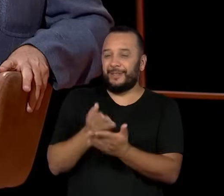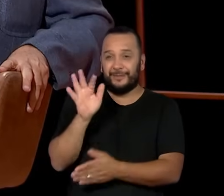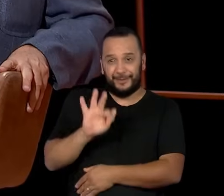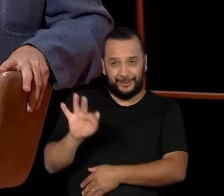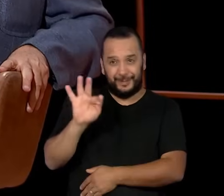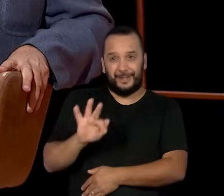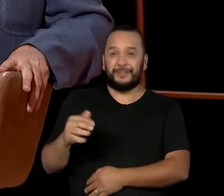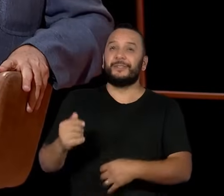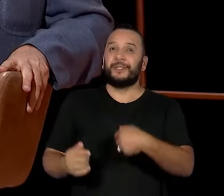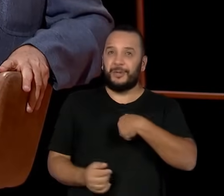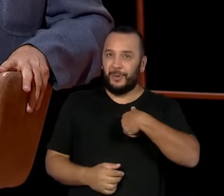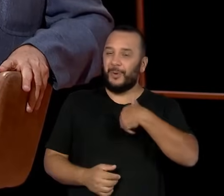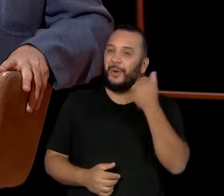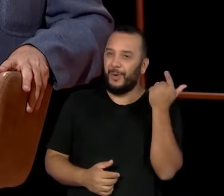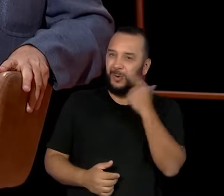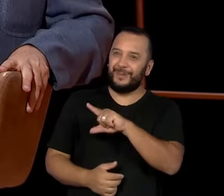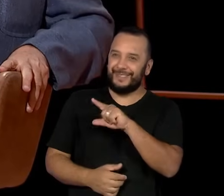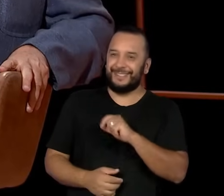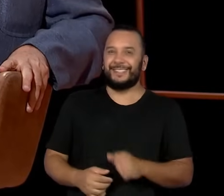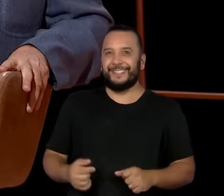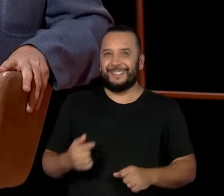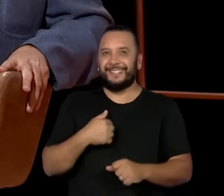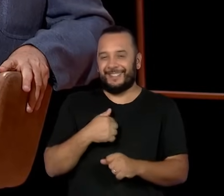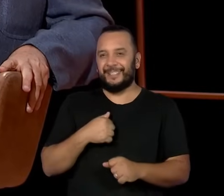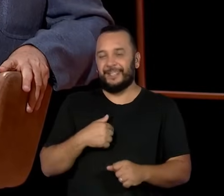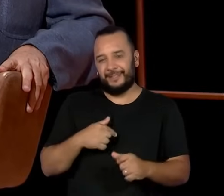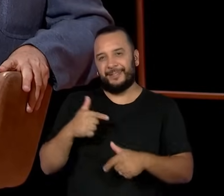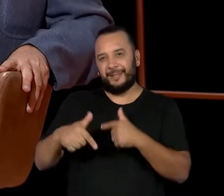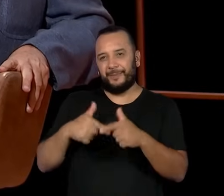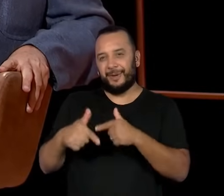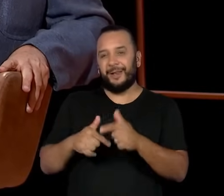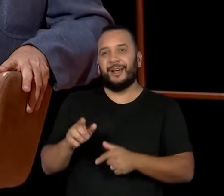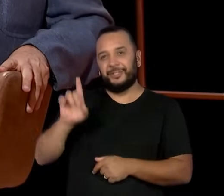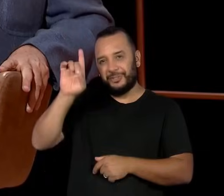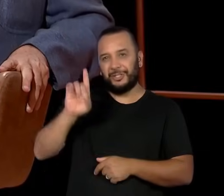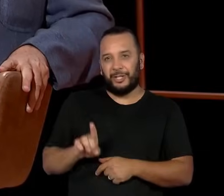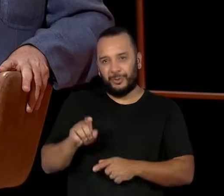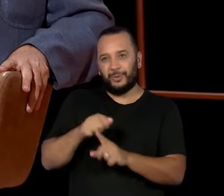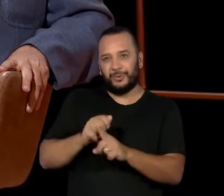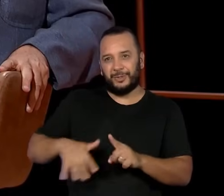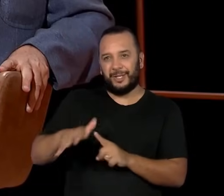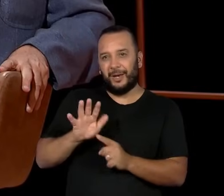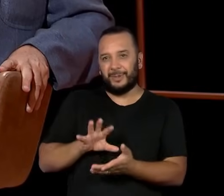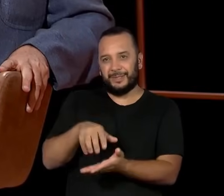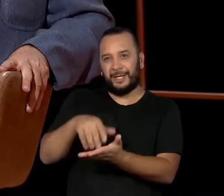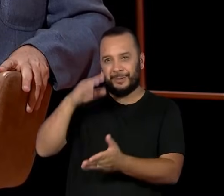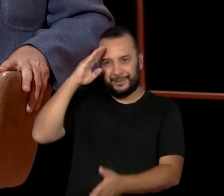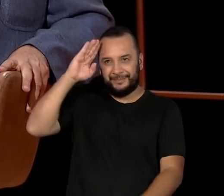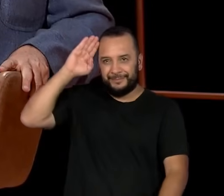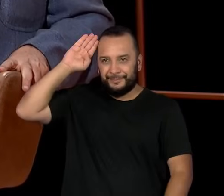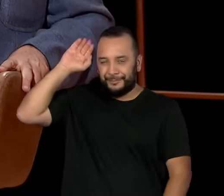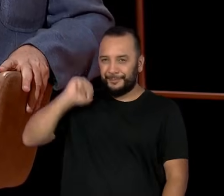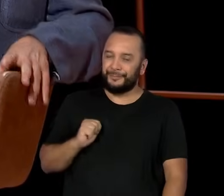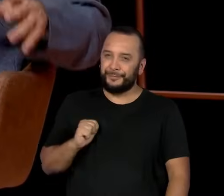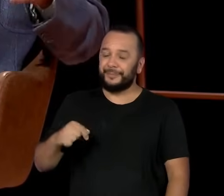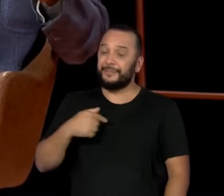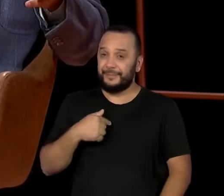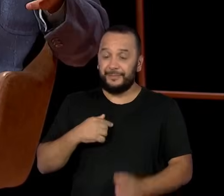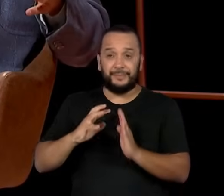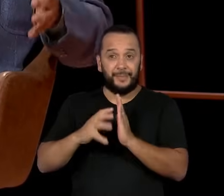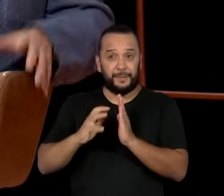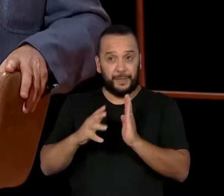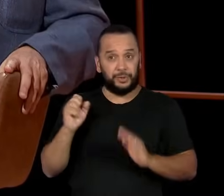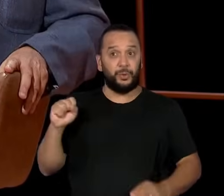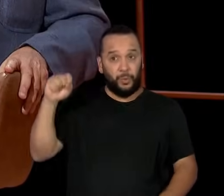consegui ser admitido como diretor social do centro acadêmico. E aí, eu era do Partido Comunista